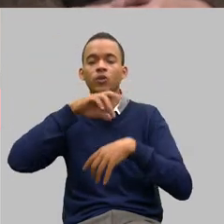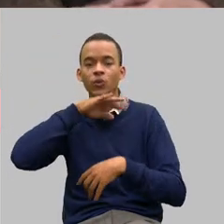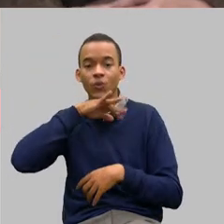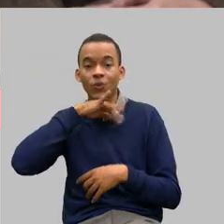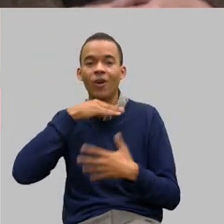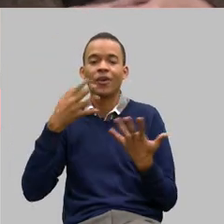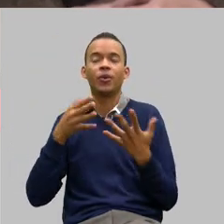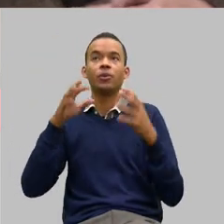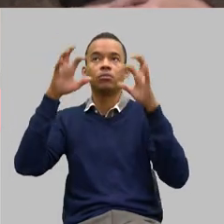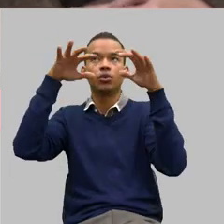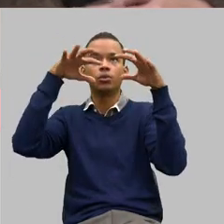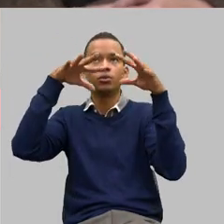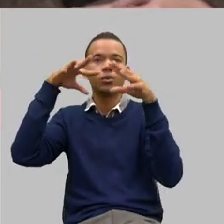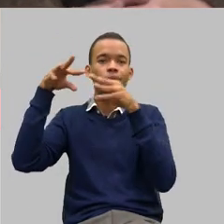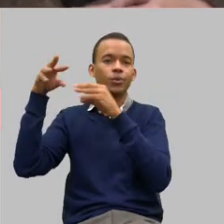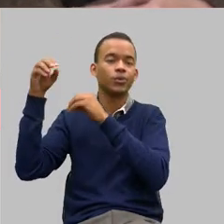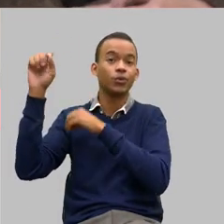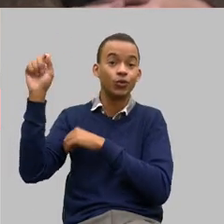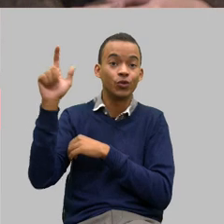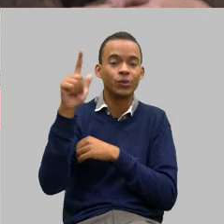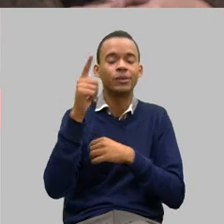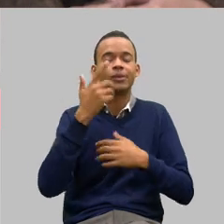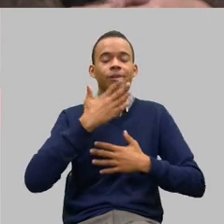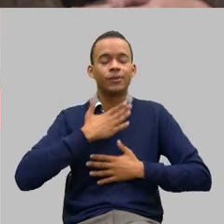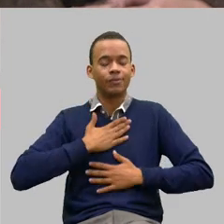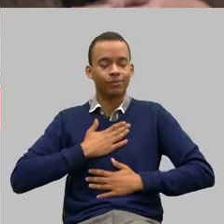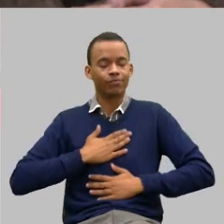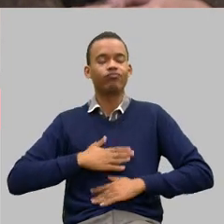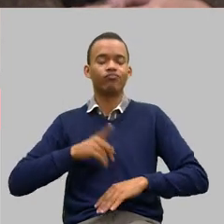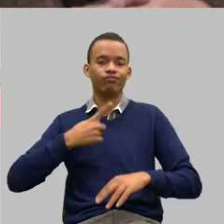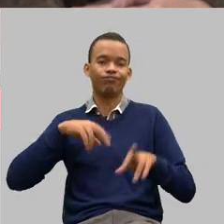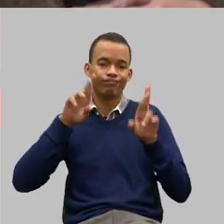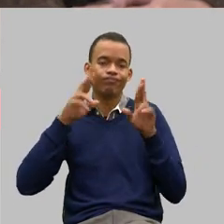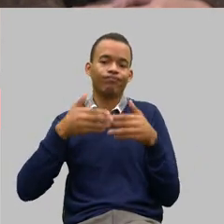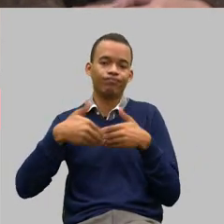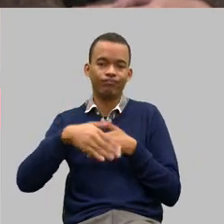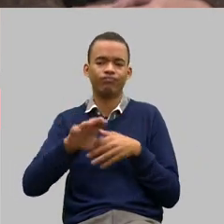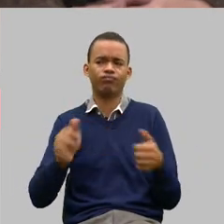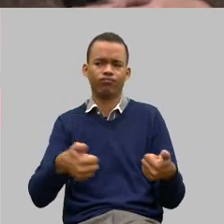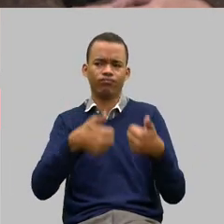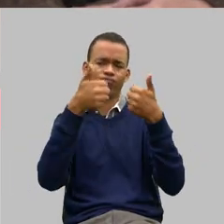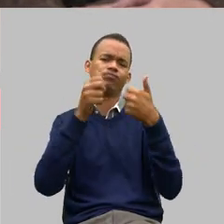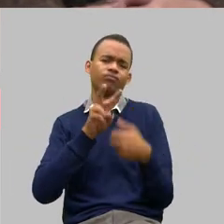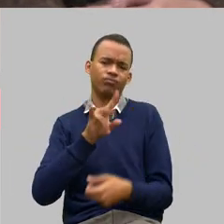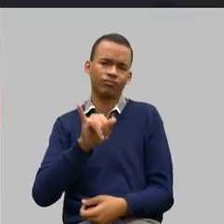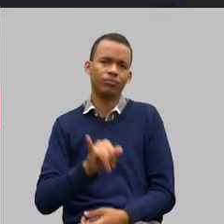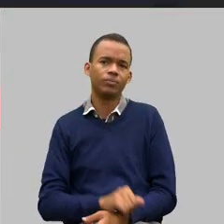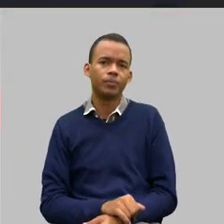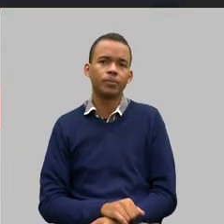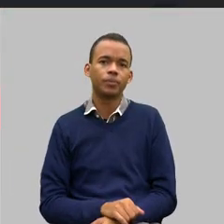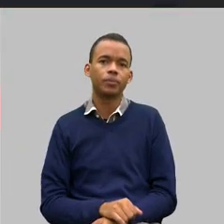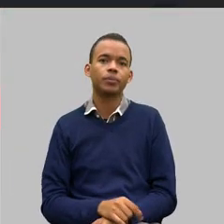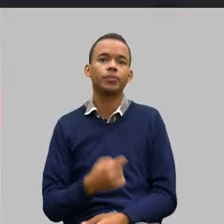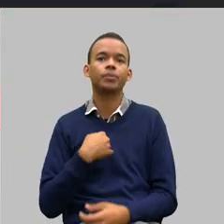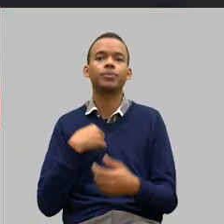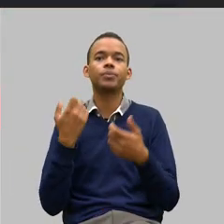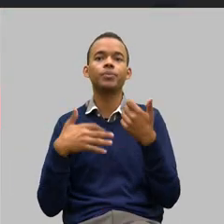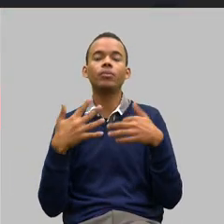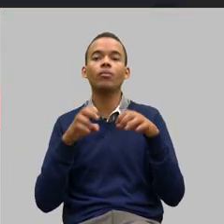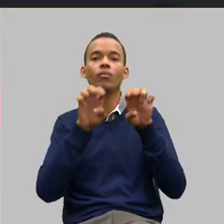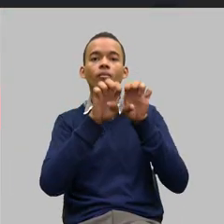coisa boa vindo por aí eh e aí Eu começo aqui né A minha a minha apresentação falando da infraestrutura rodoviária